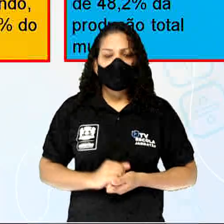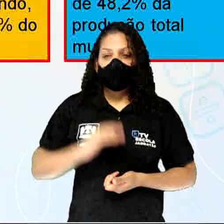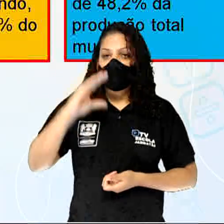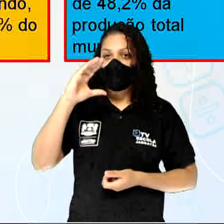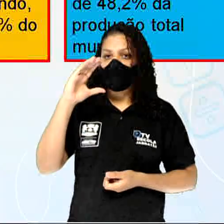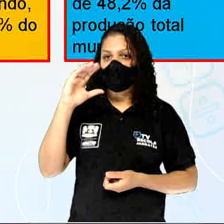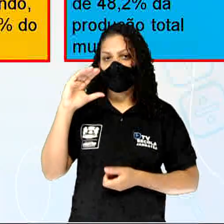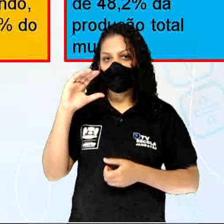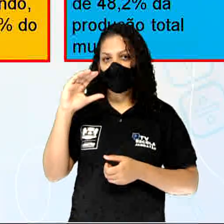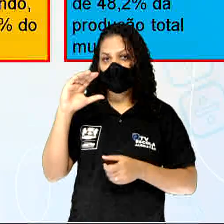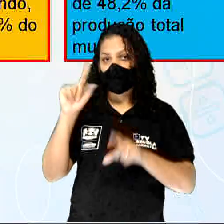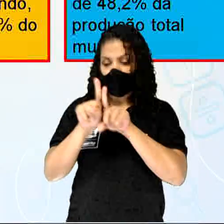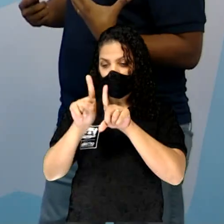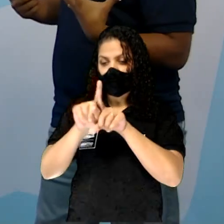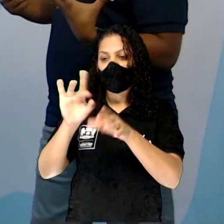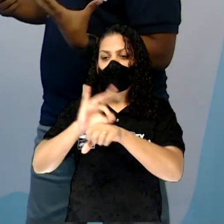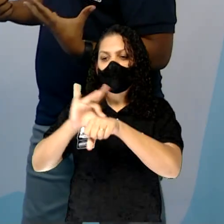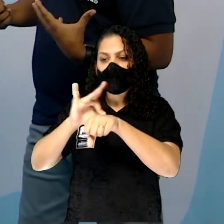Carvão, cerca de